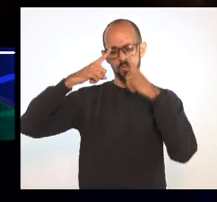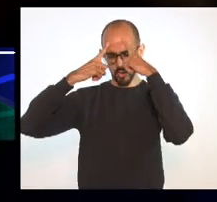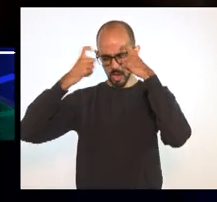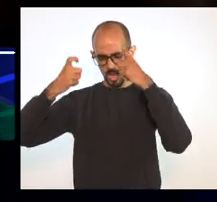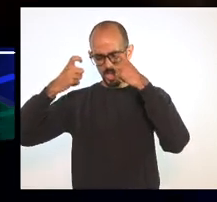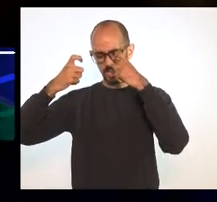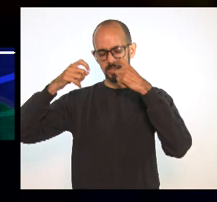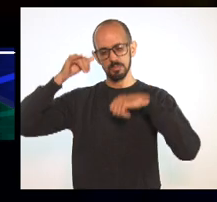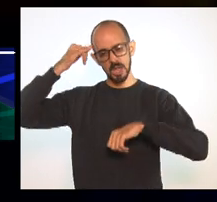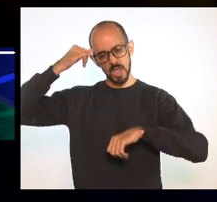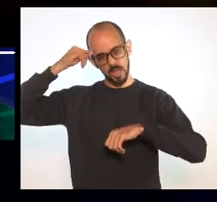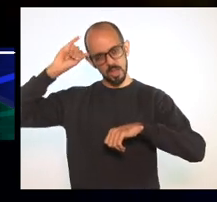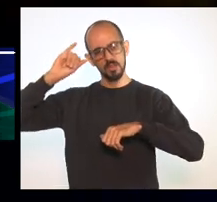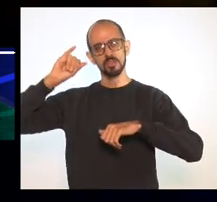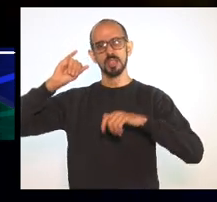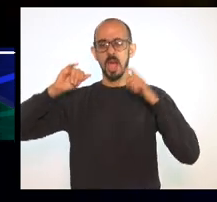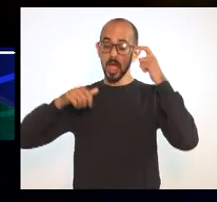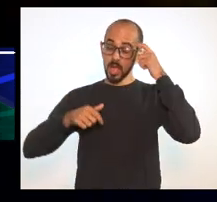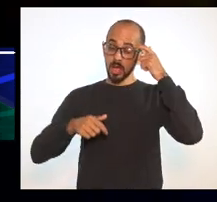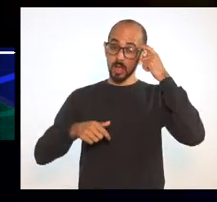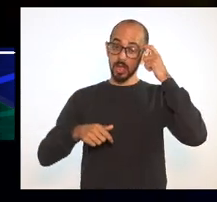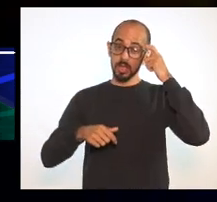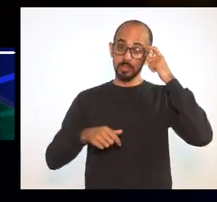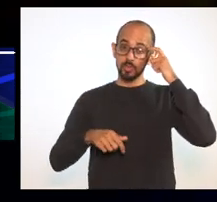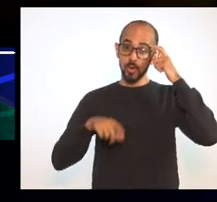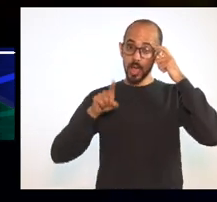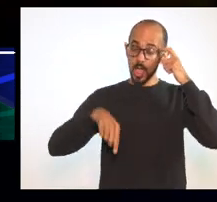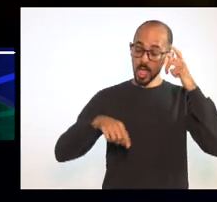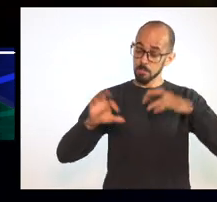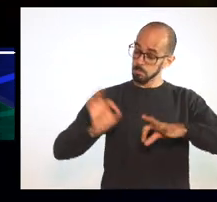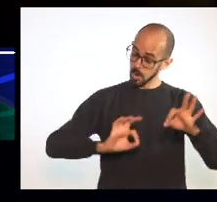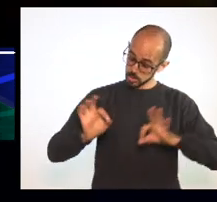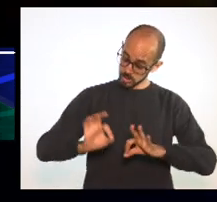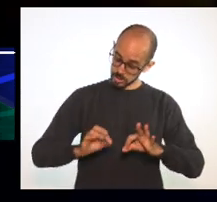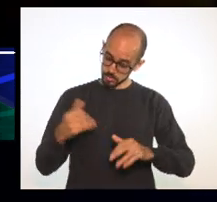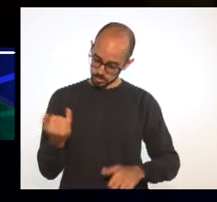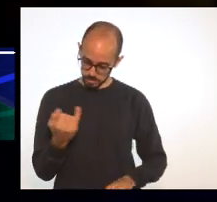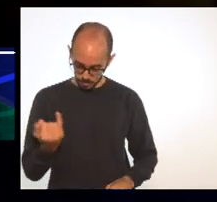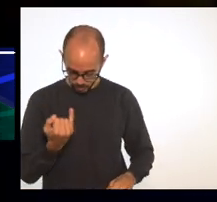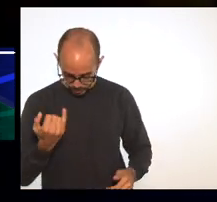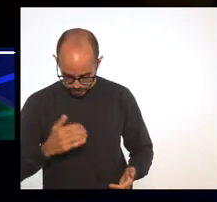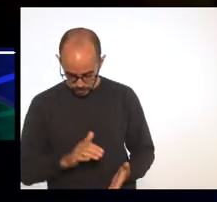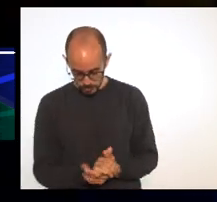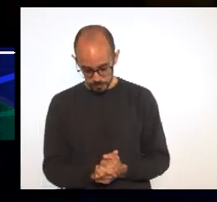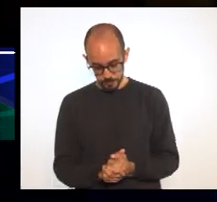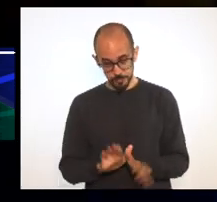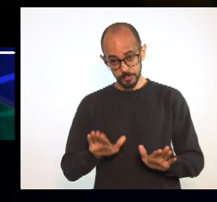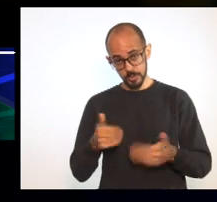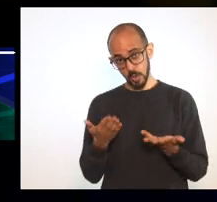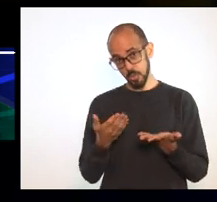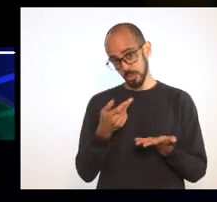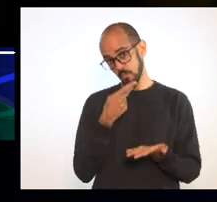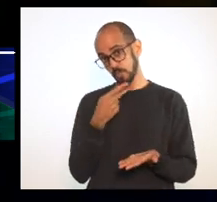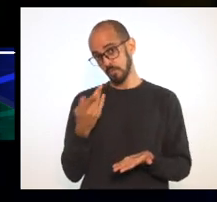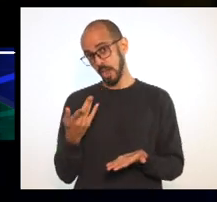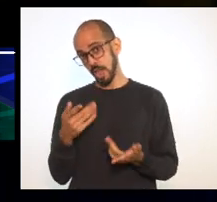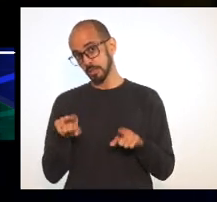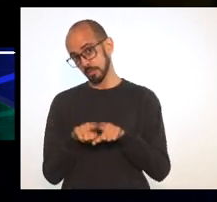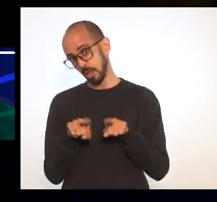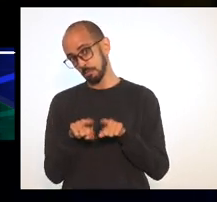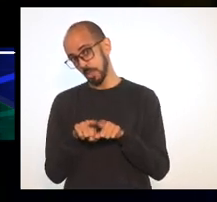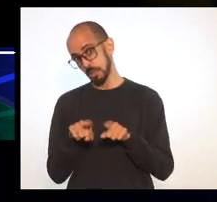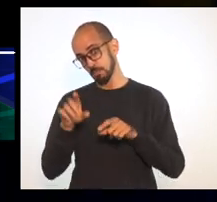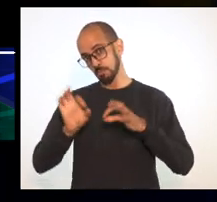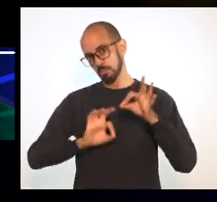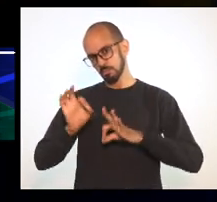prevenção, projetos realmente significativos. E, como foi dito, também projetos